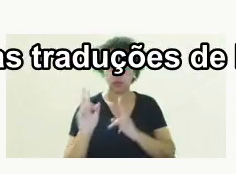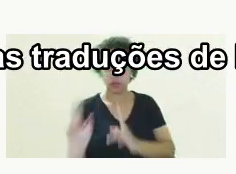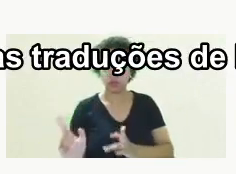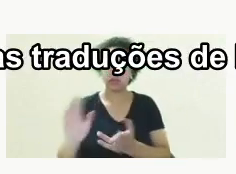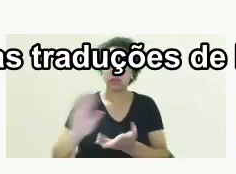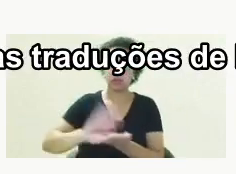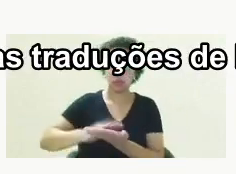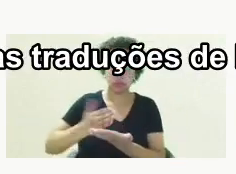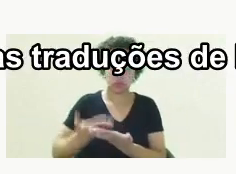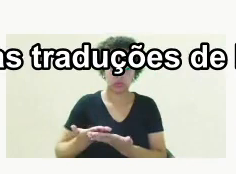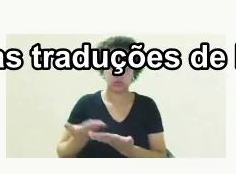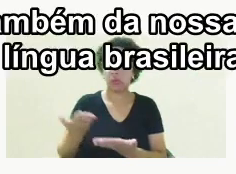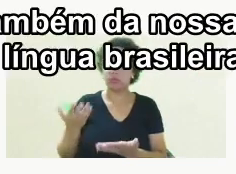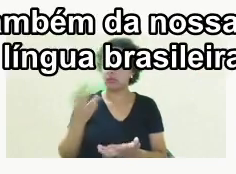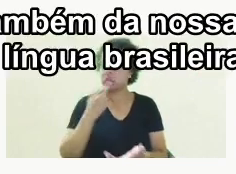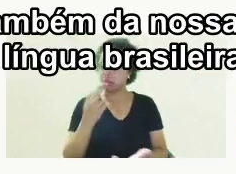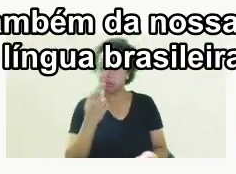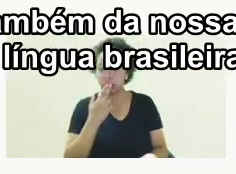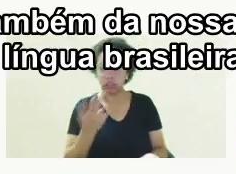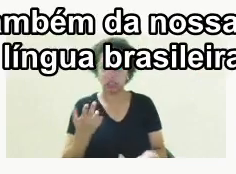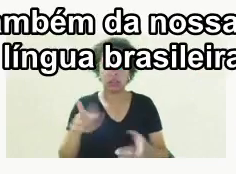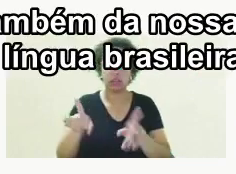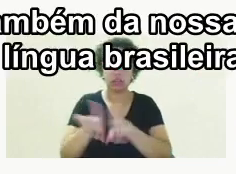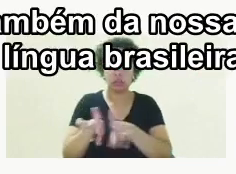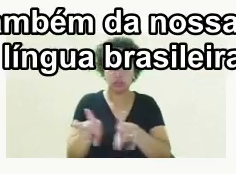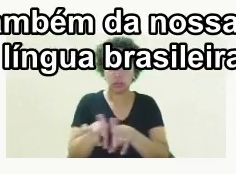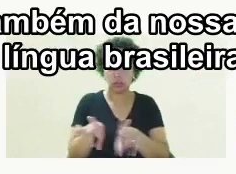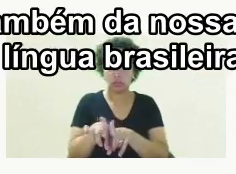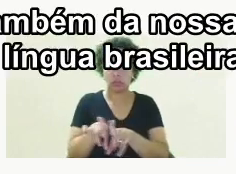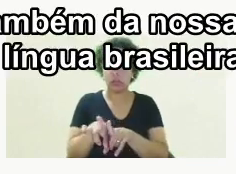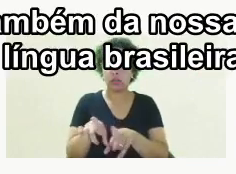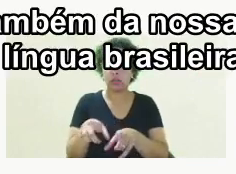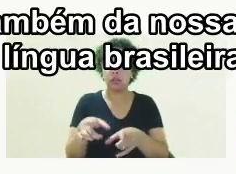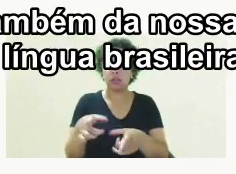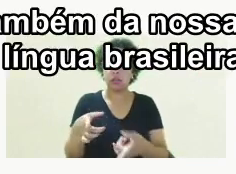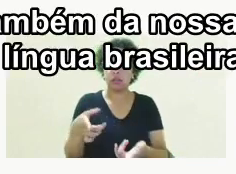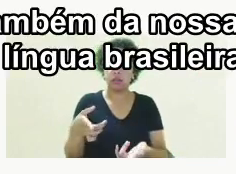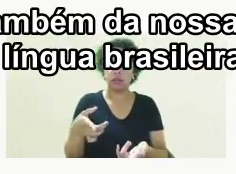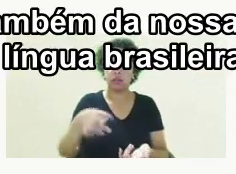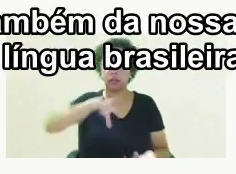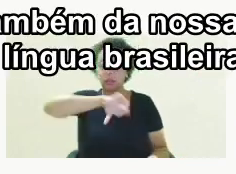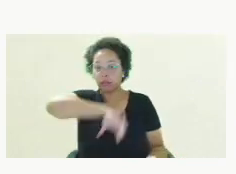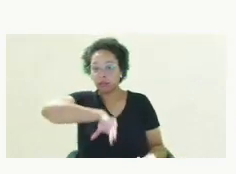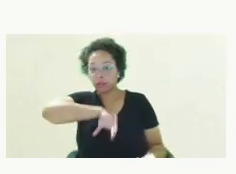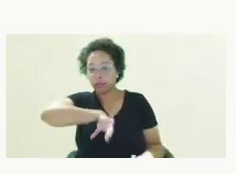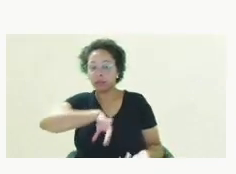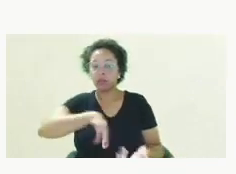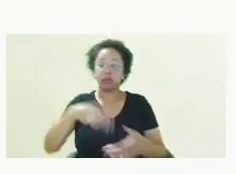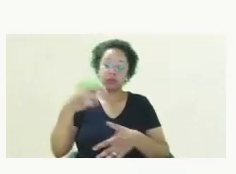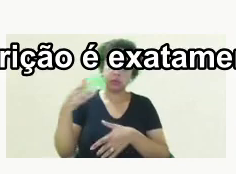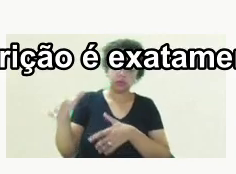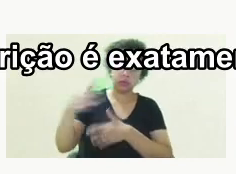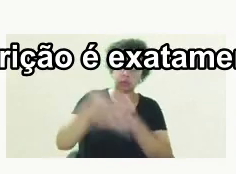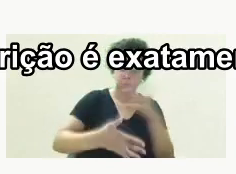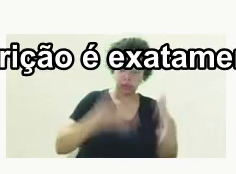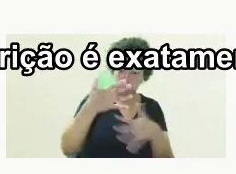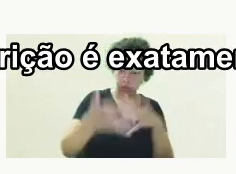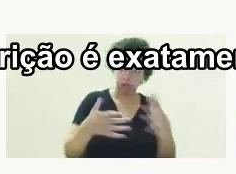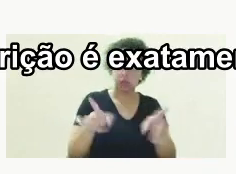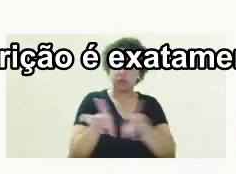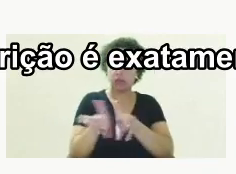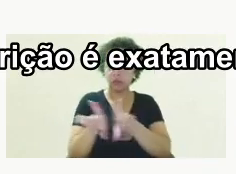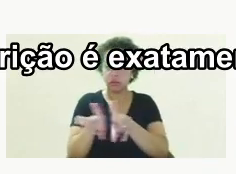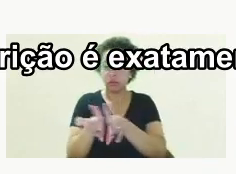traduções de língua para língua, né? A tradução também da nossa língua brasileira para a língua brasileira de sinais. E